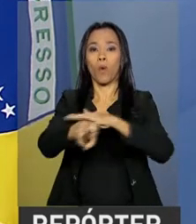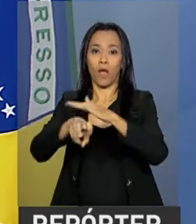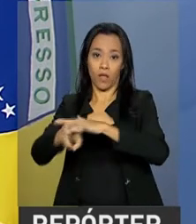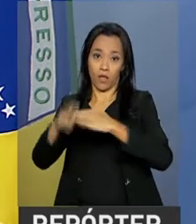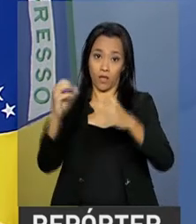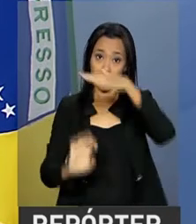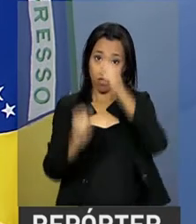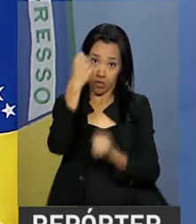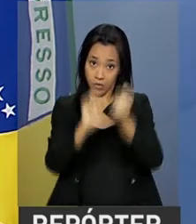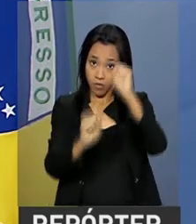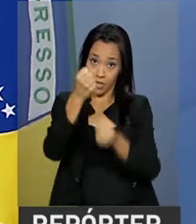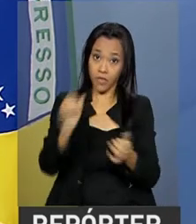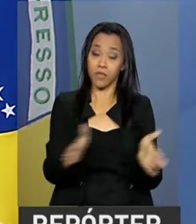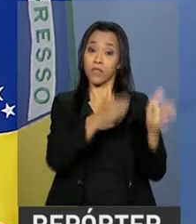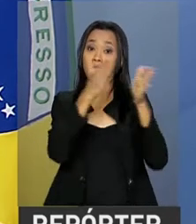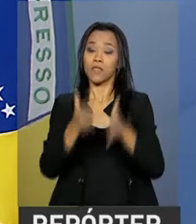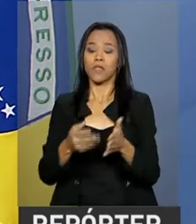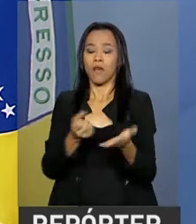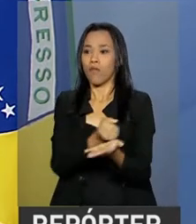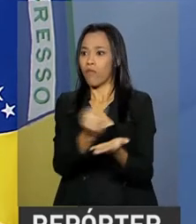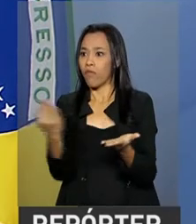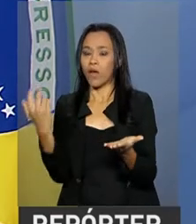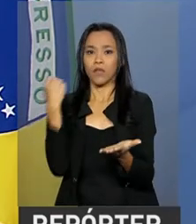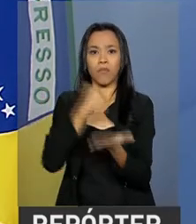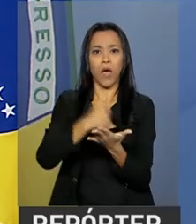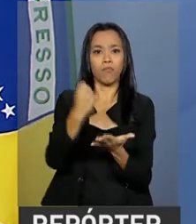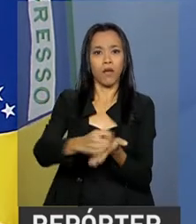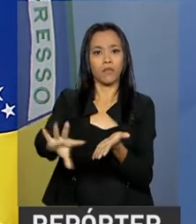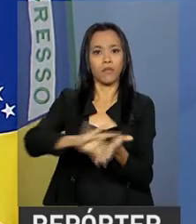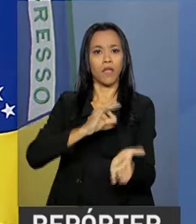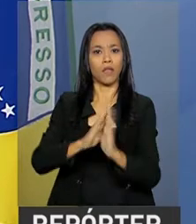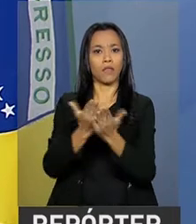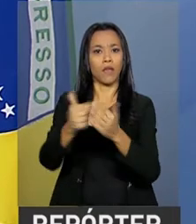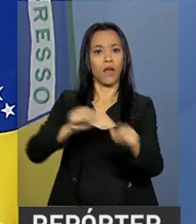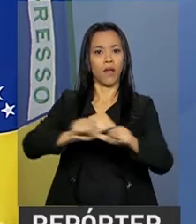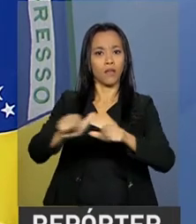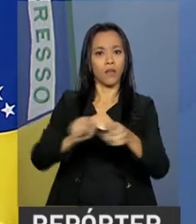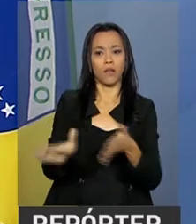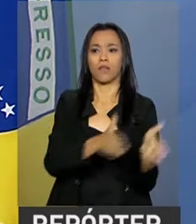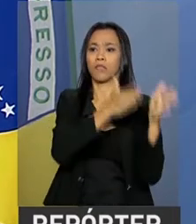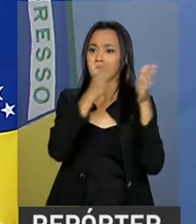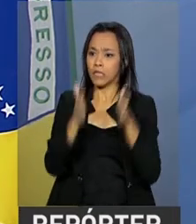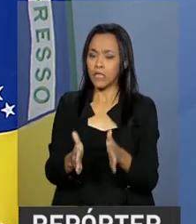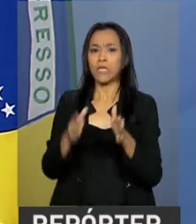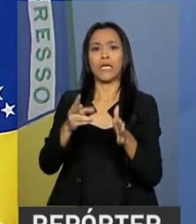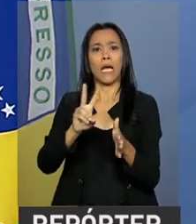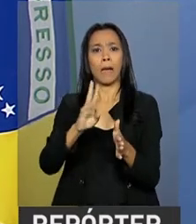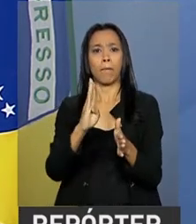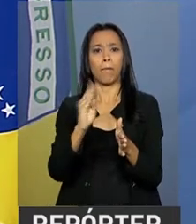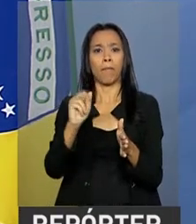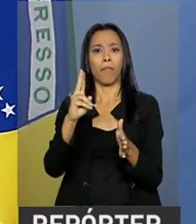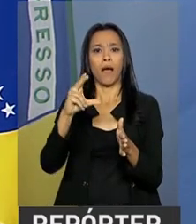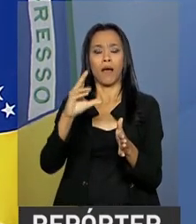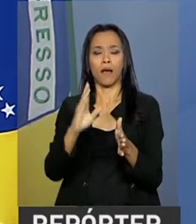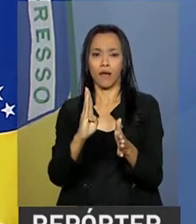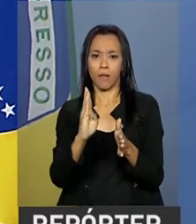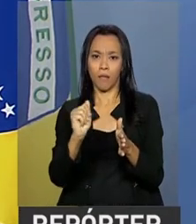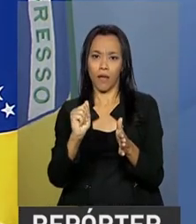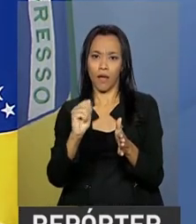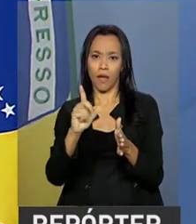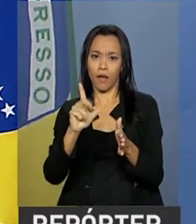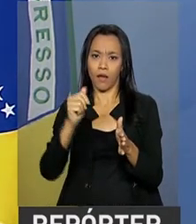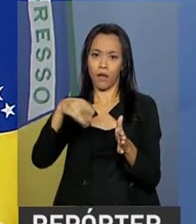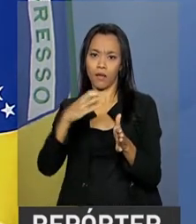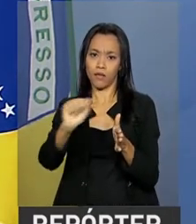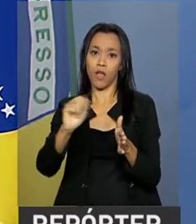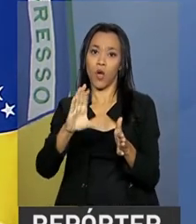perceptível no número de carteiras assinadas e os resultados históricos obtidos na balança comercial indicam que o brasil